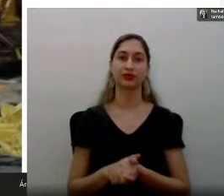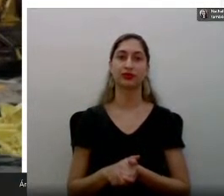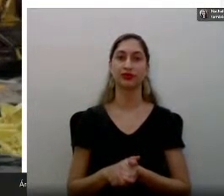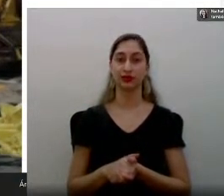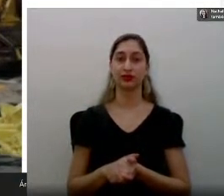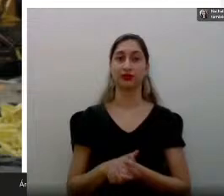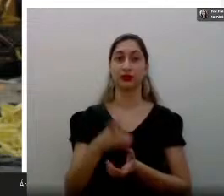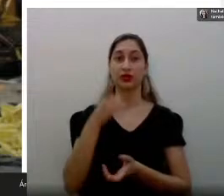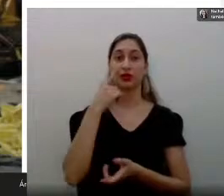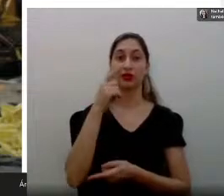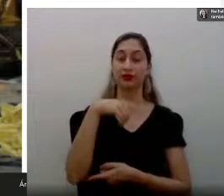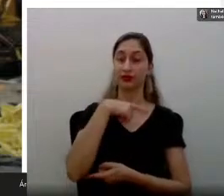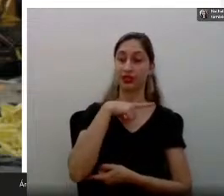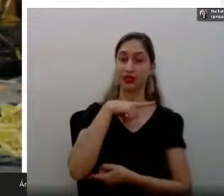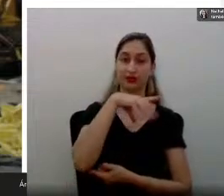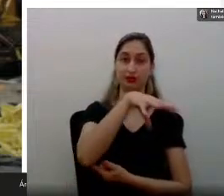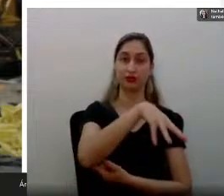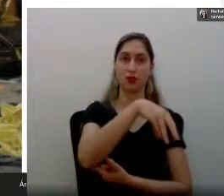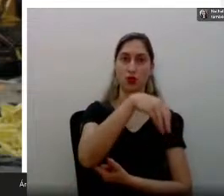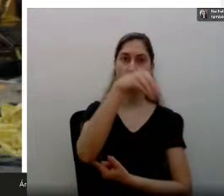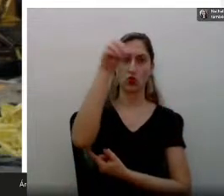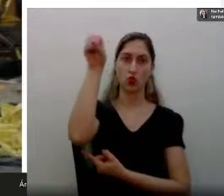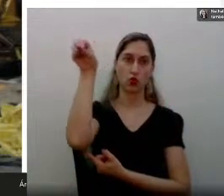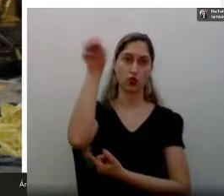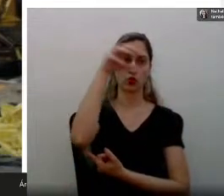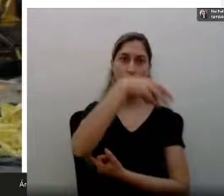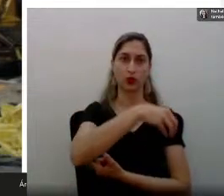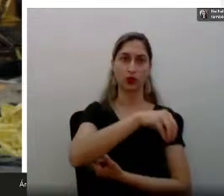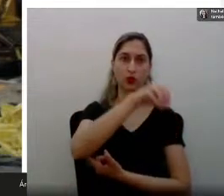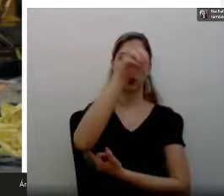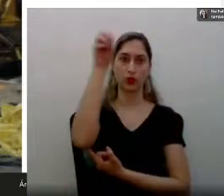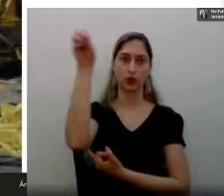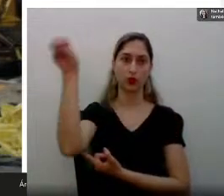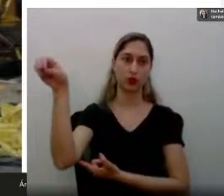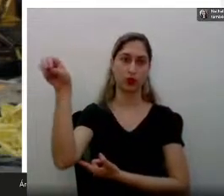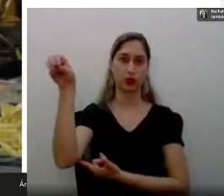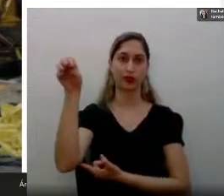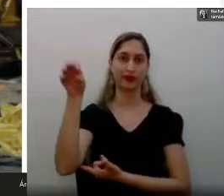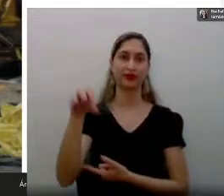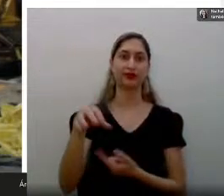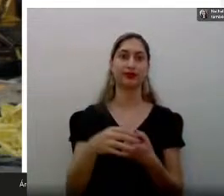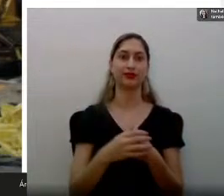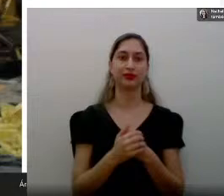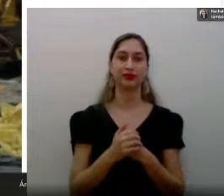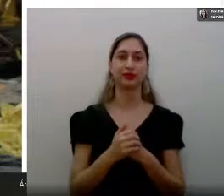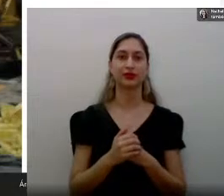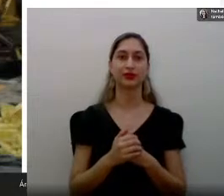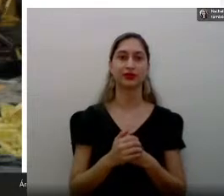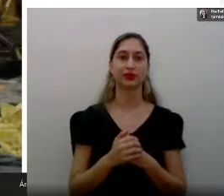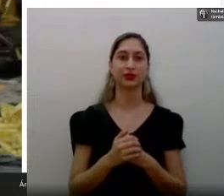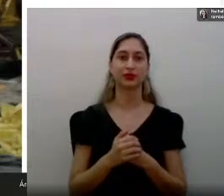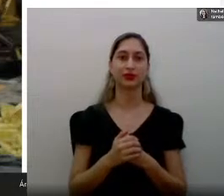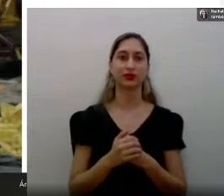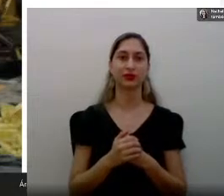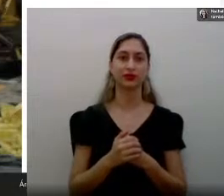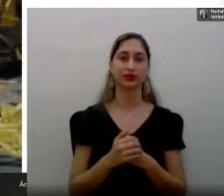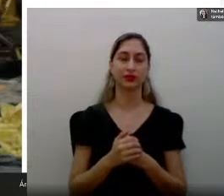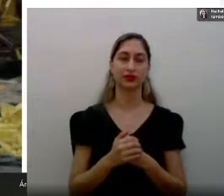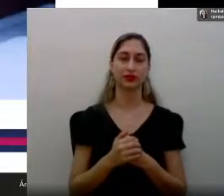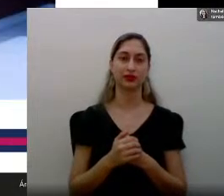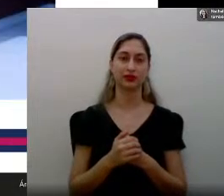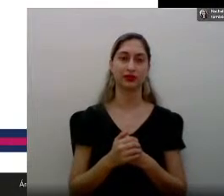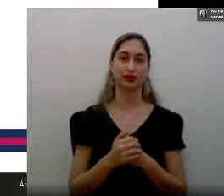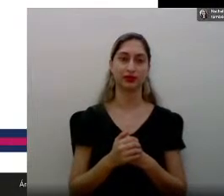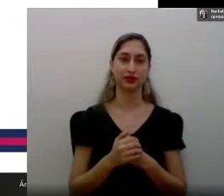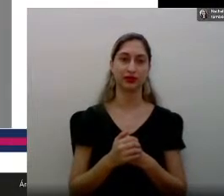que foi responsável por levar os projetores todos que estavam né não ali na rua né para subir para colocar